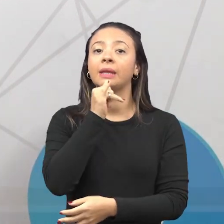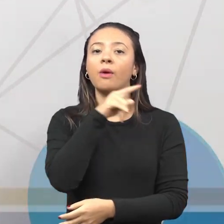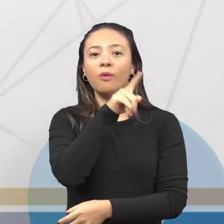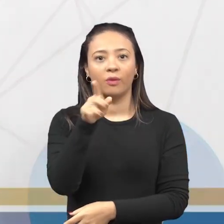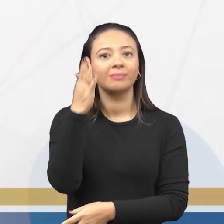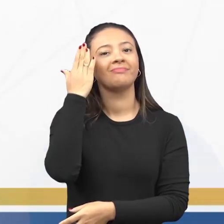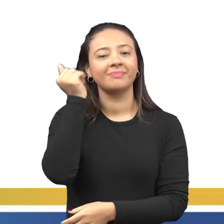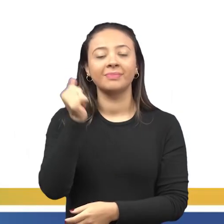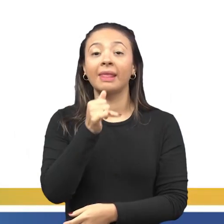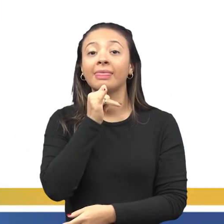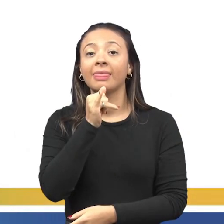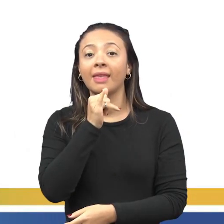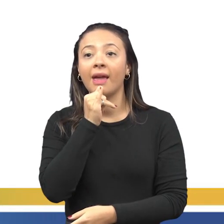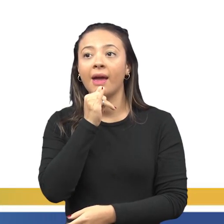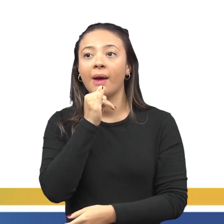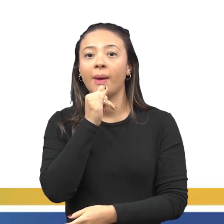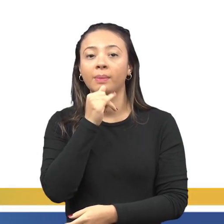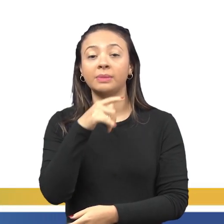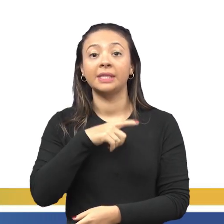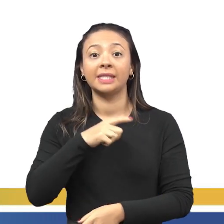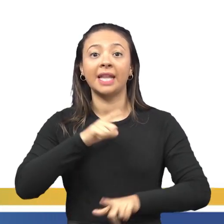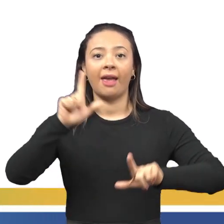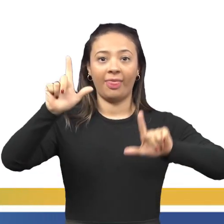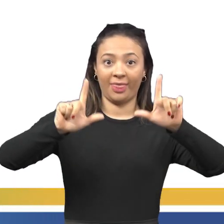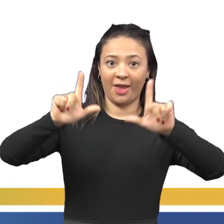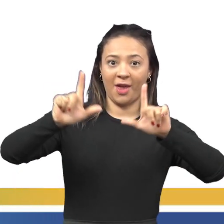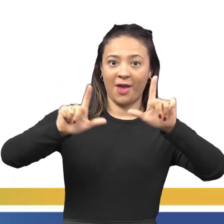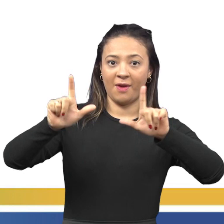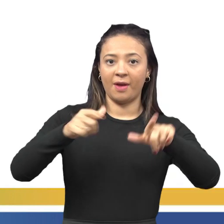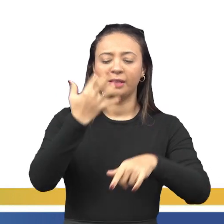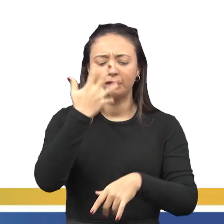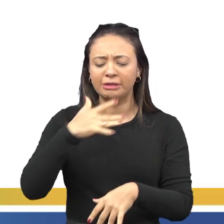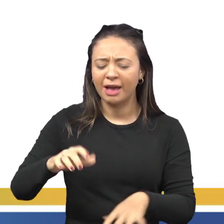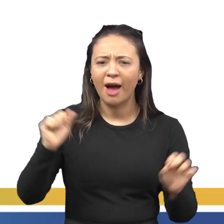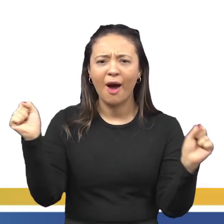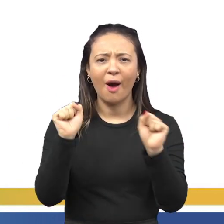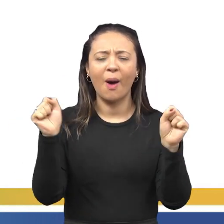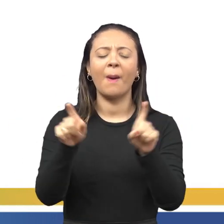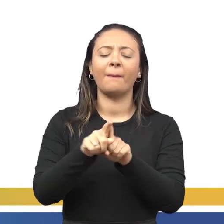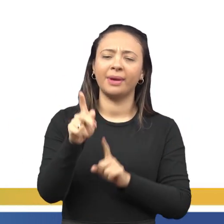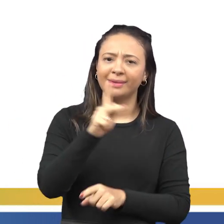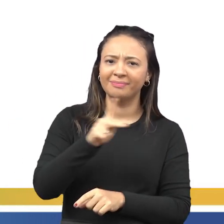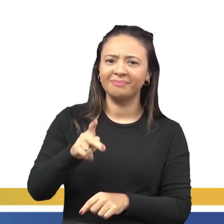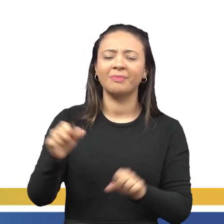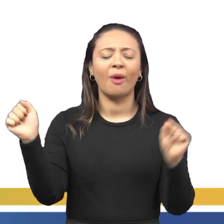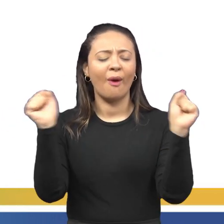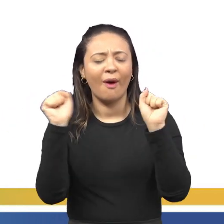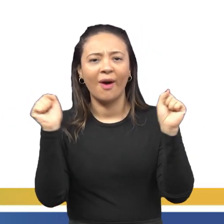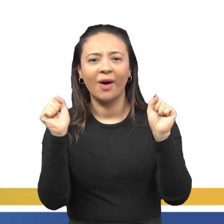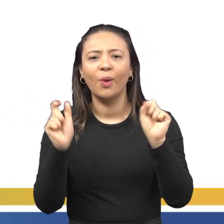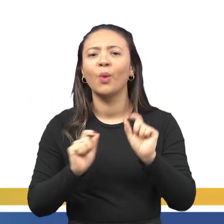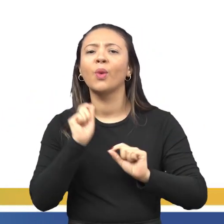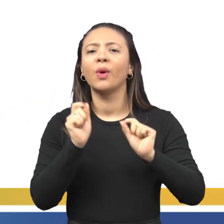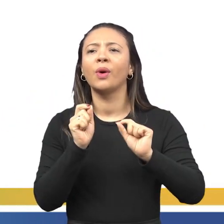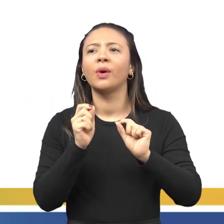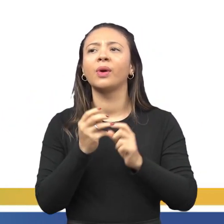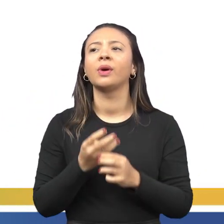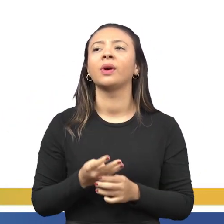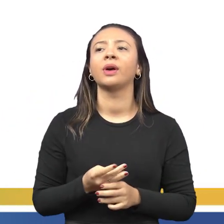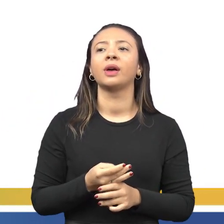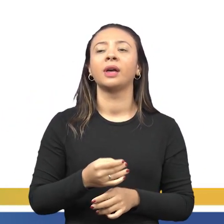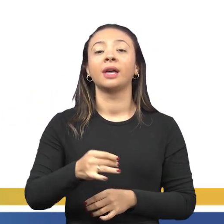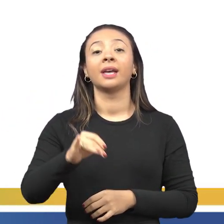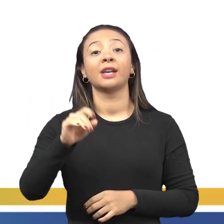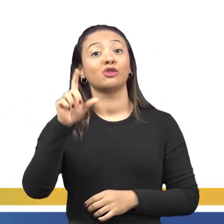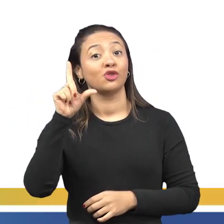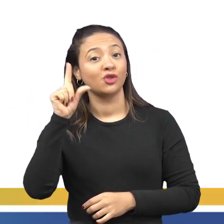isso é verdade. Ó, nós temos um programa muito conhecido das crianças, dos professores, da geração em geral, que se chama El Chavo del